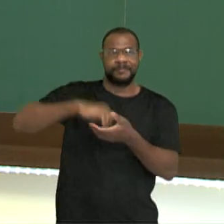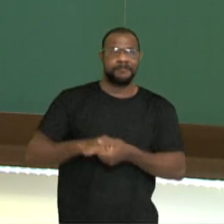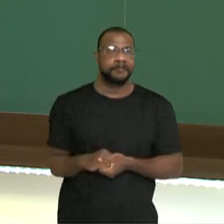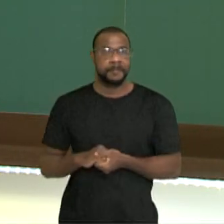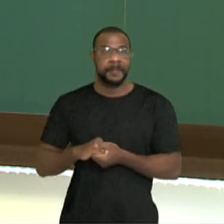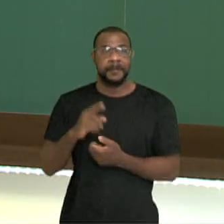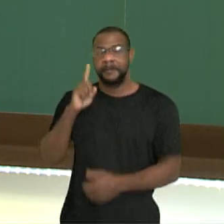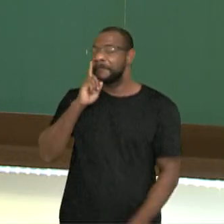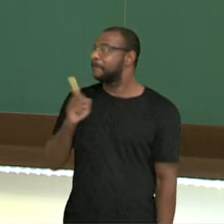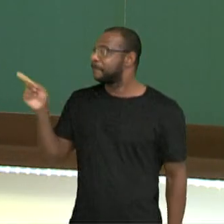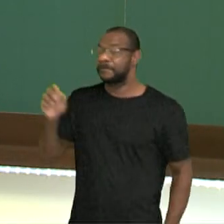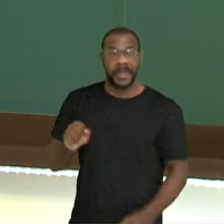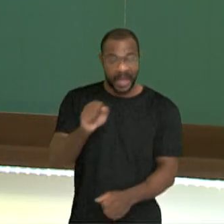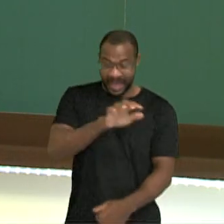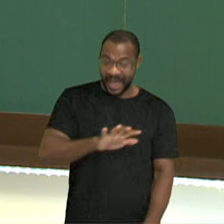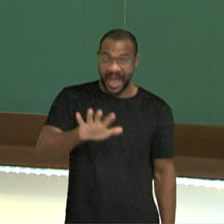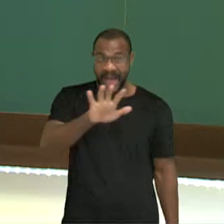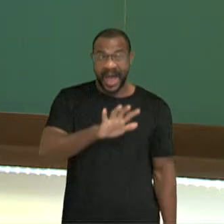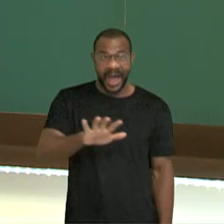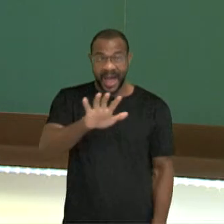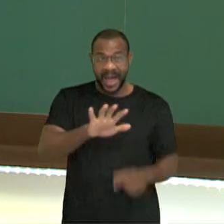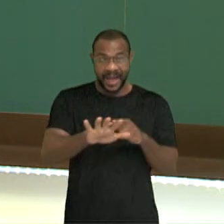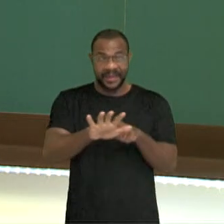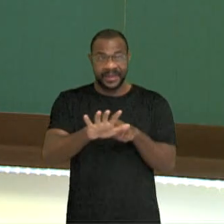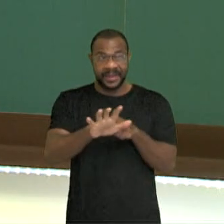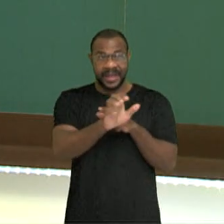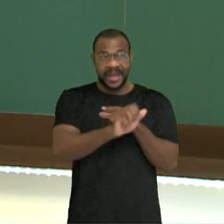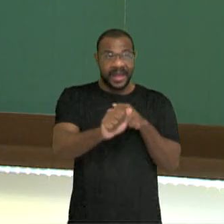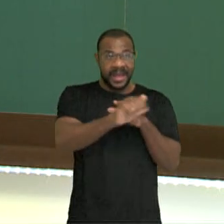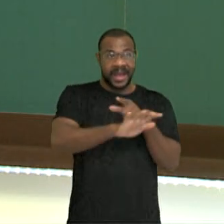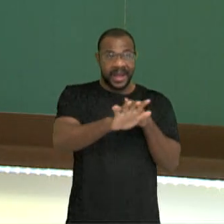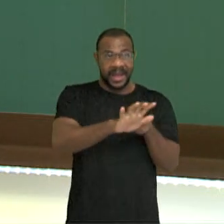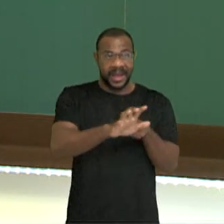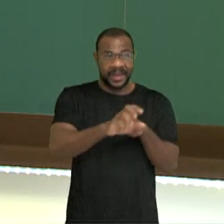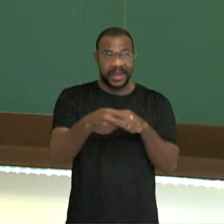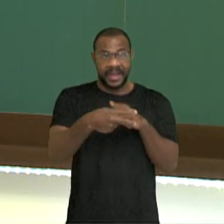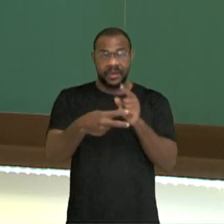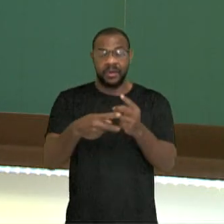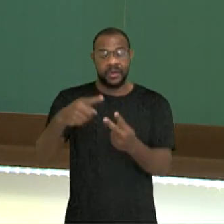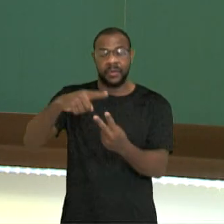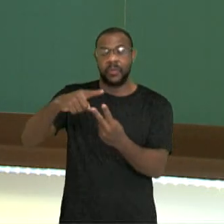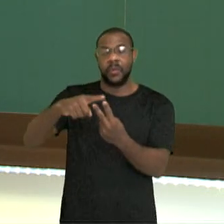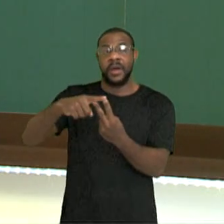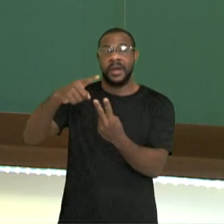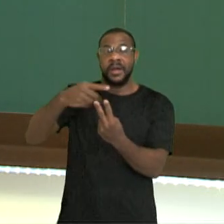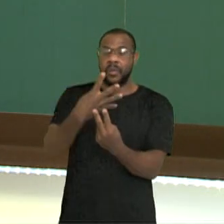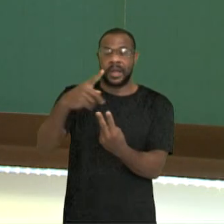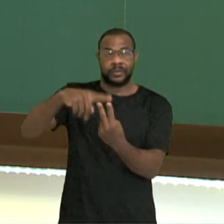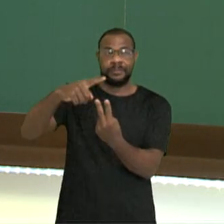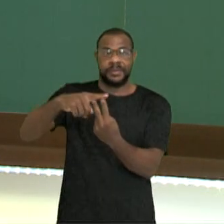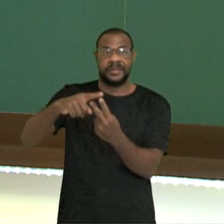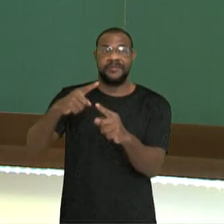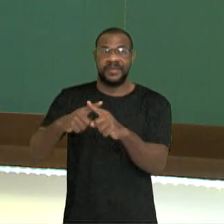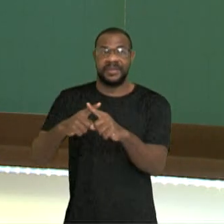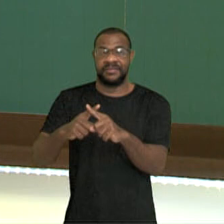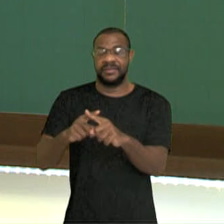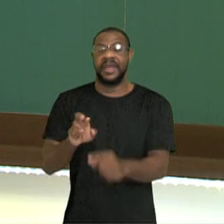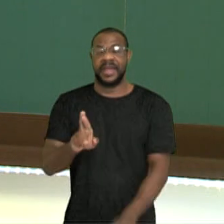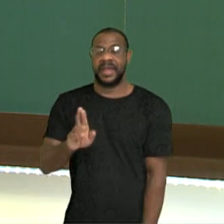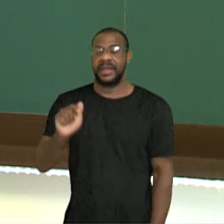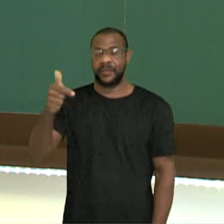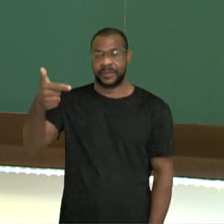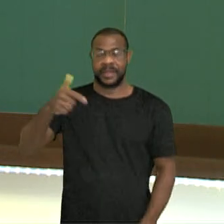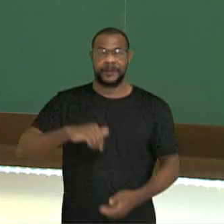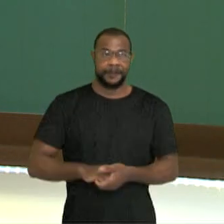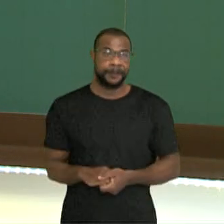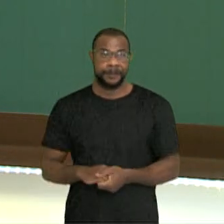gente já sabe que a área de uma esfera é 4π vezes o raio dela ao quadrado.